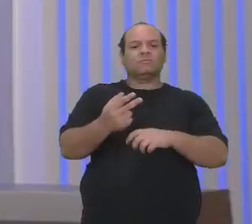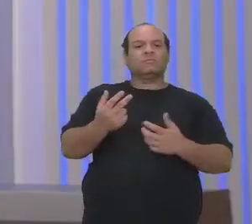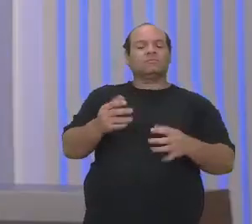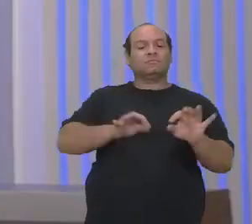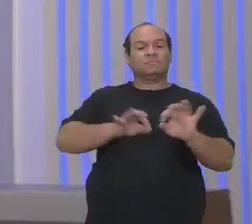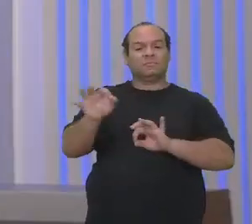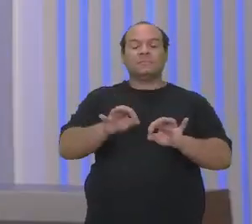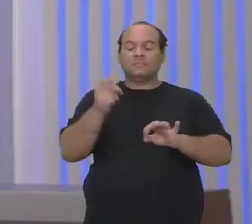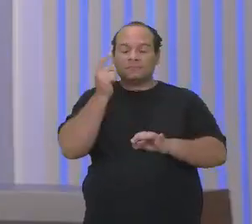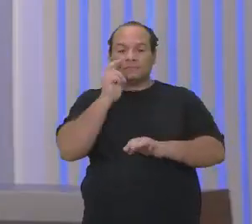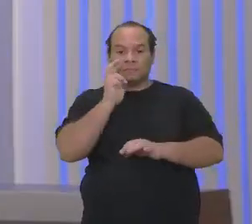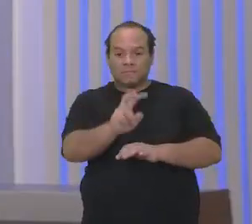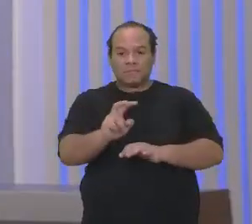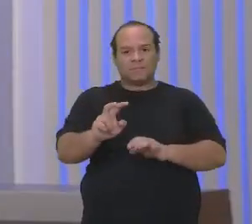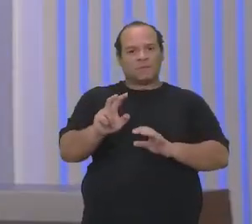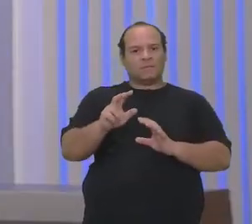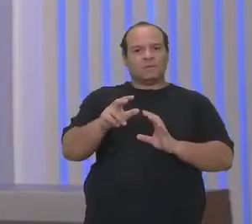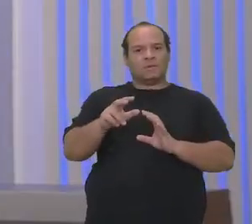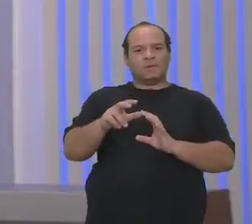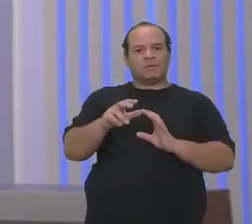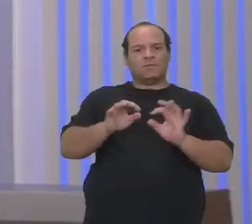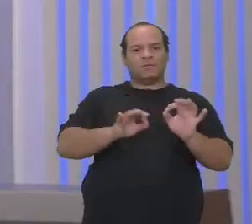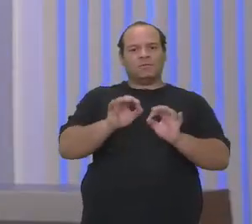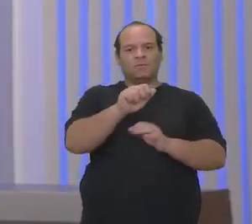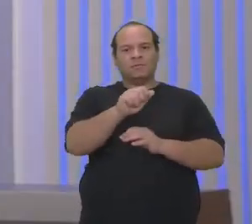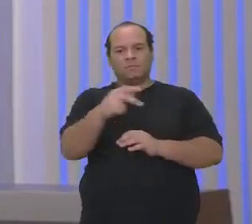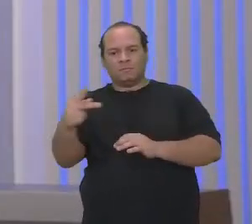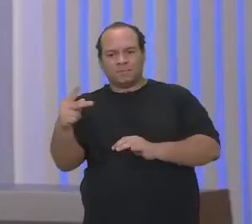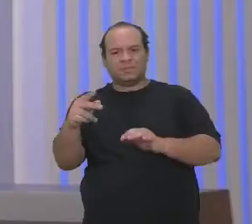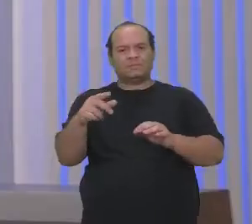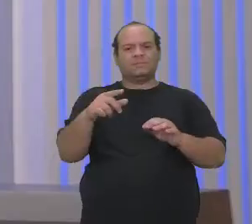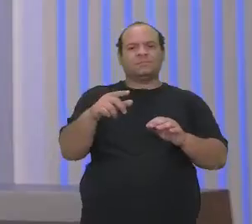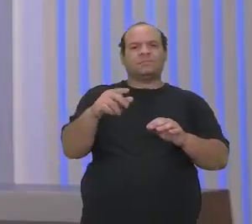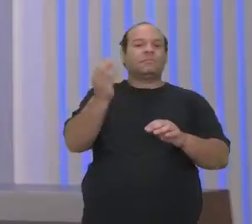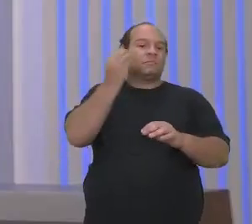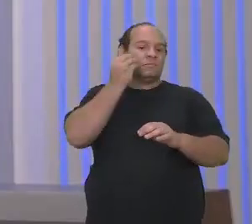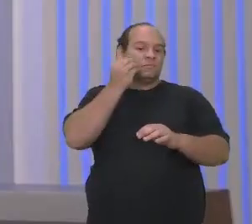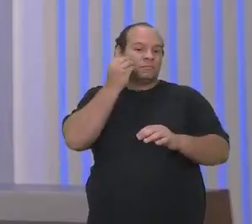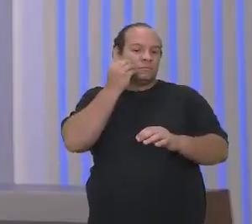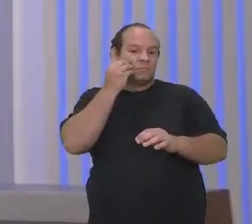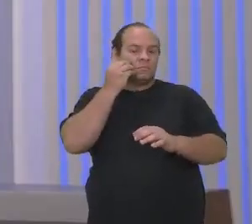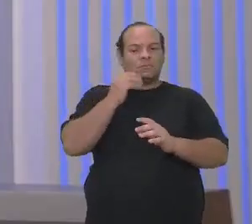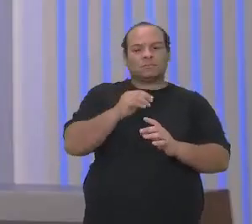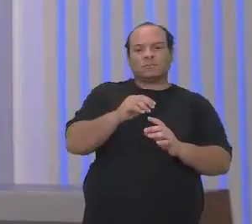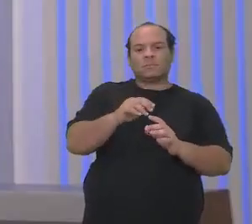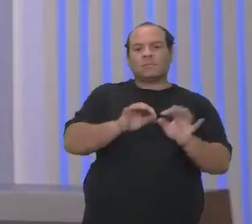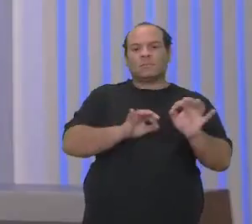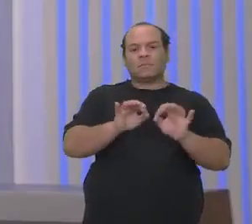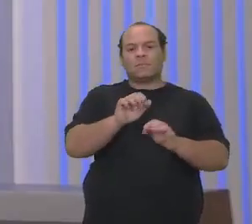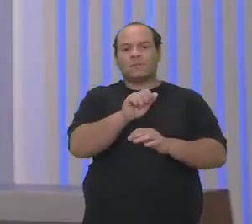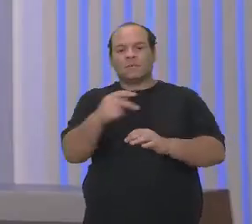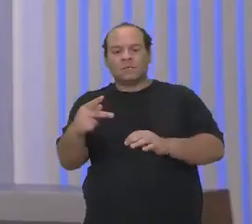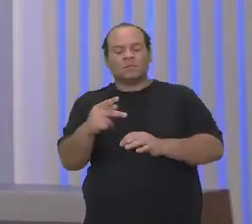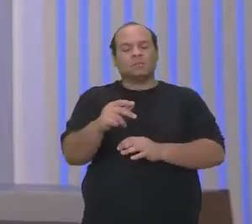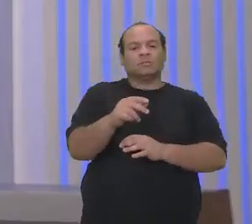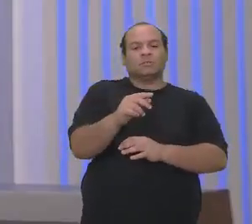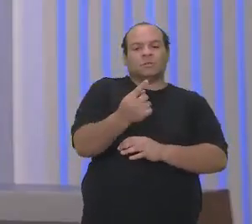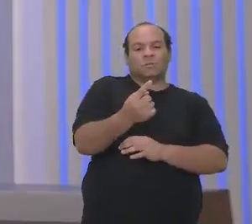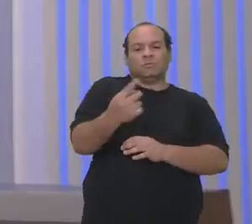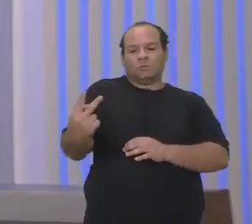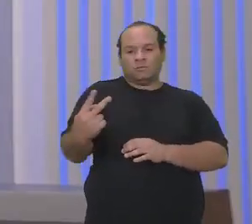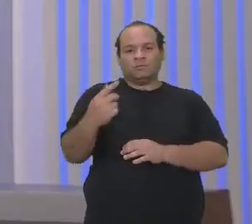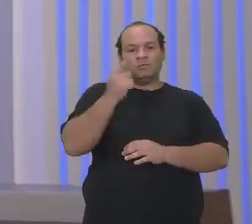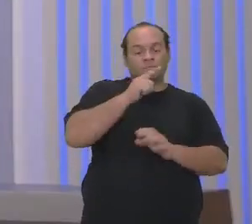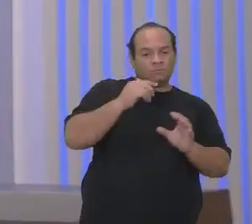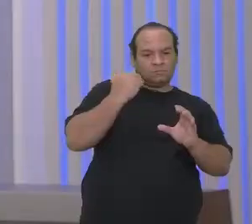assistindo pelo aplicativo, eu vou pedir para vocês utilizarem o chat dos de desenvolvimento profissional 1 e 2, porque assim eu